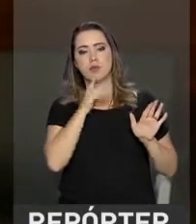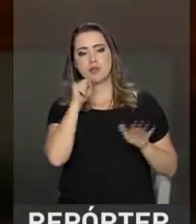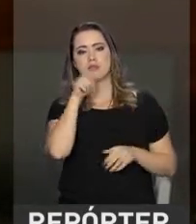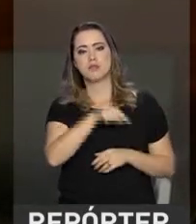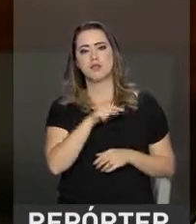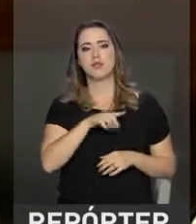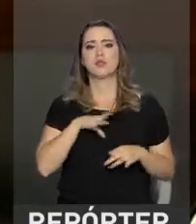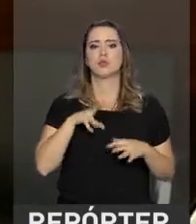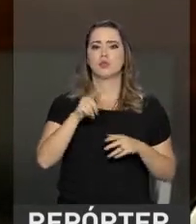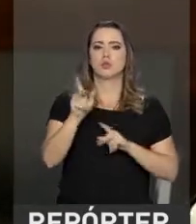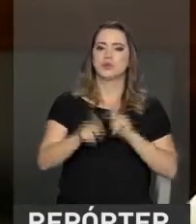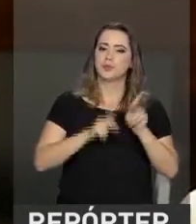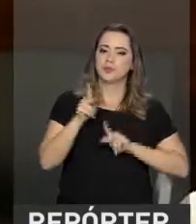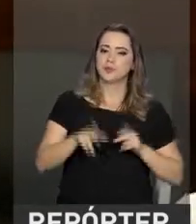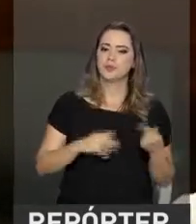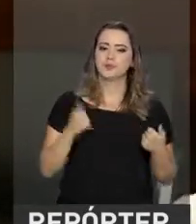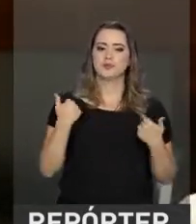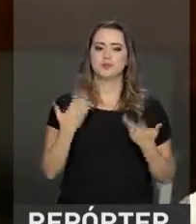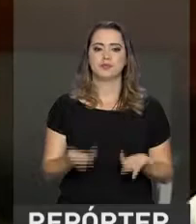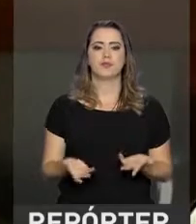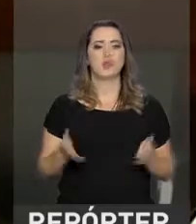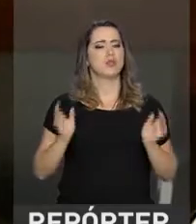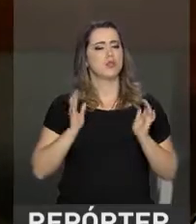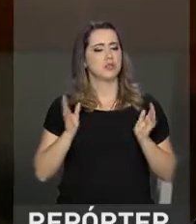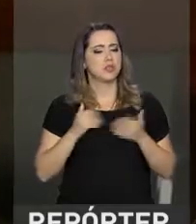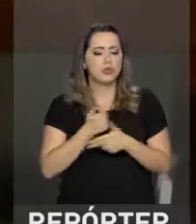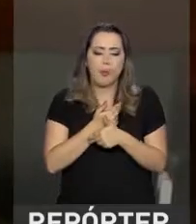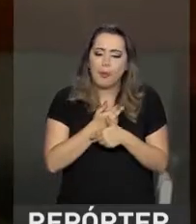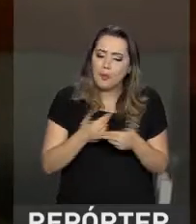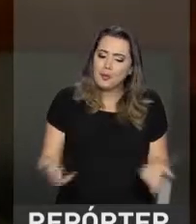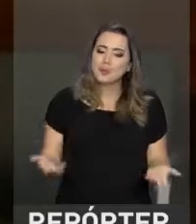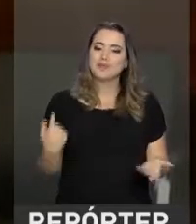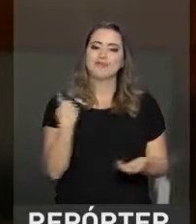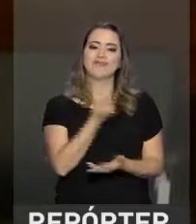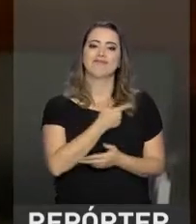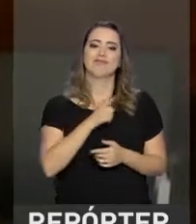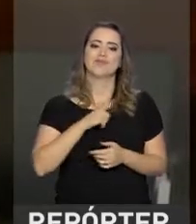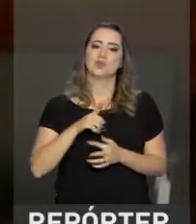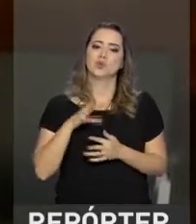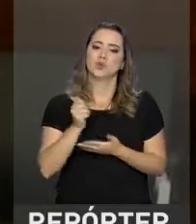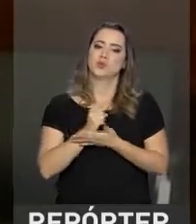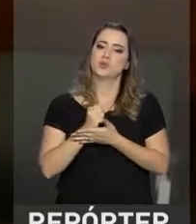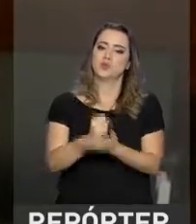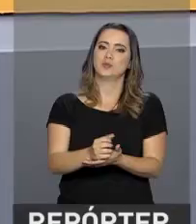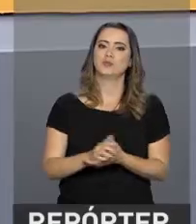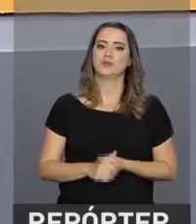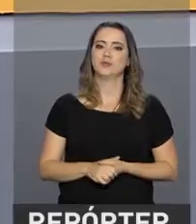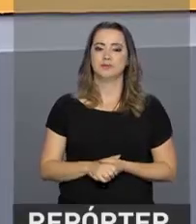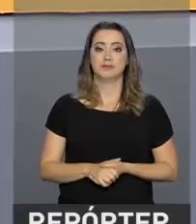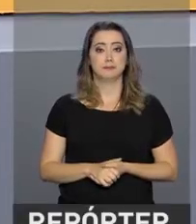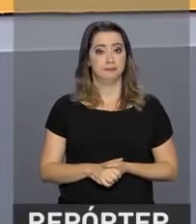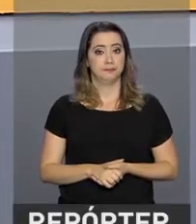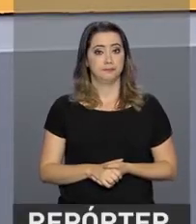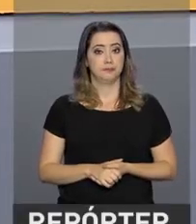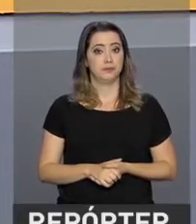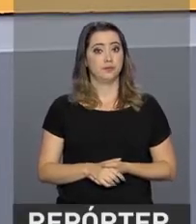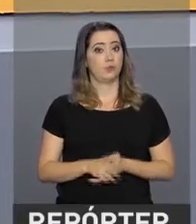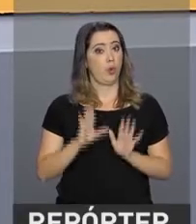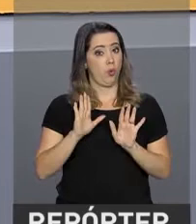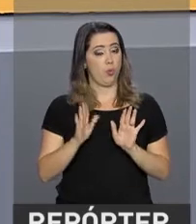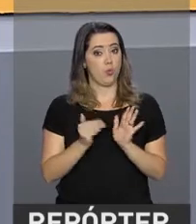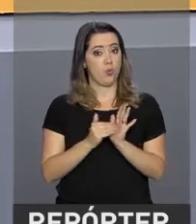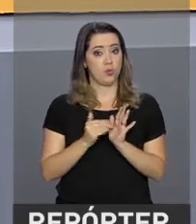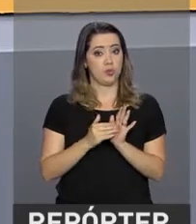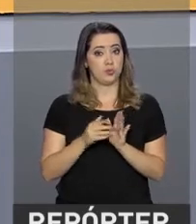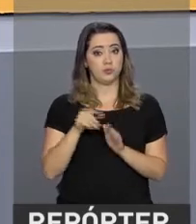Brasil, conhecer a sua gente, a sua riqueza e conhecer tudo aquilo que nós temos a oferecer. E uma última notícia,